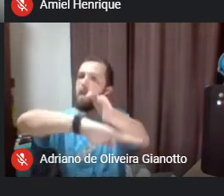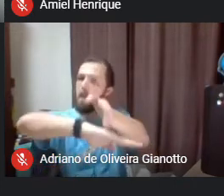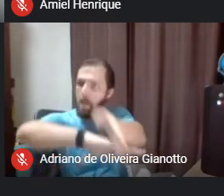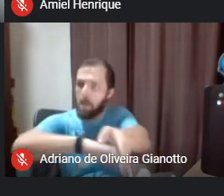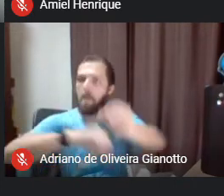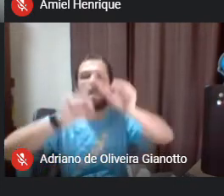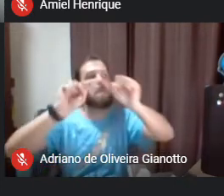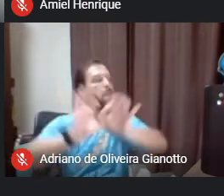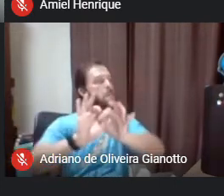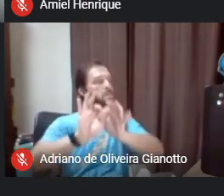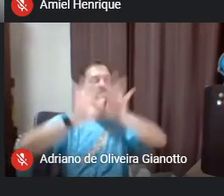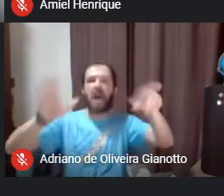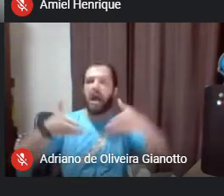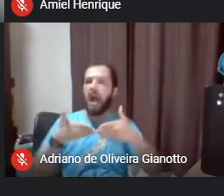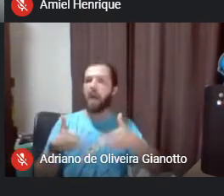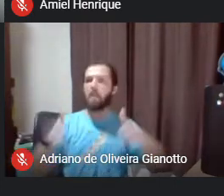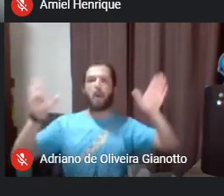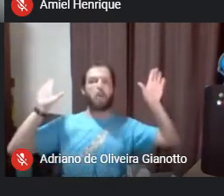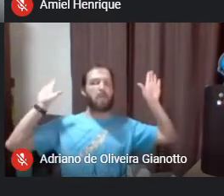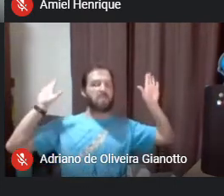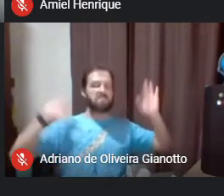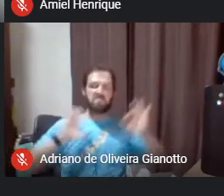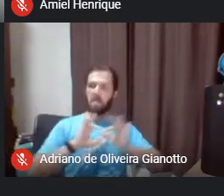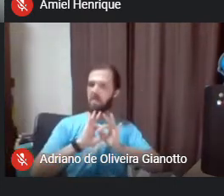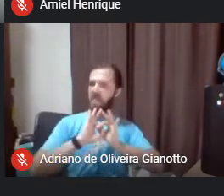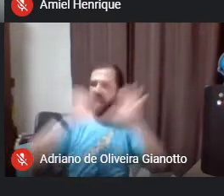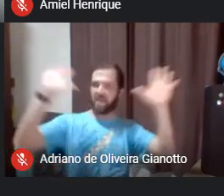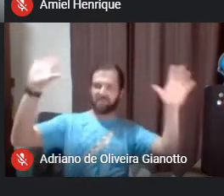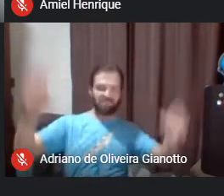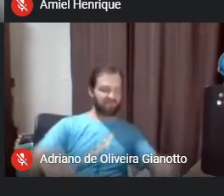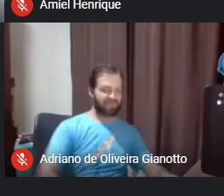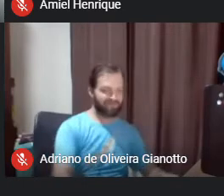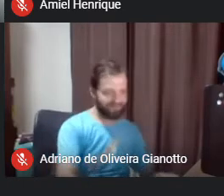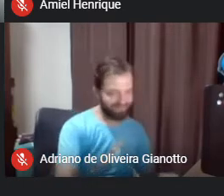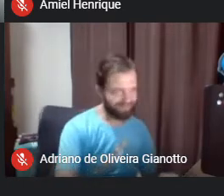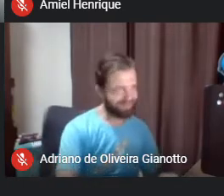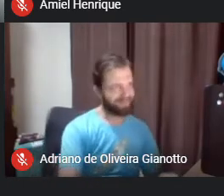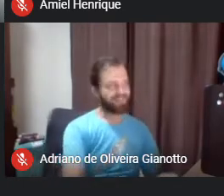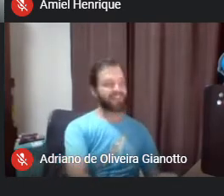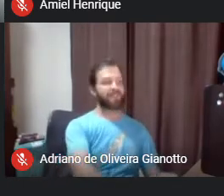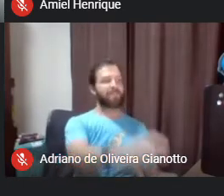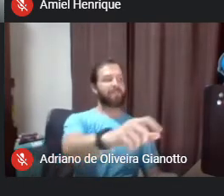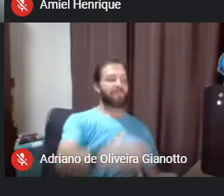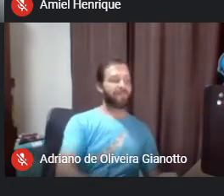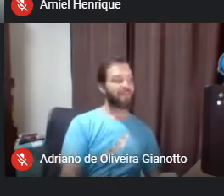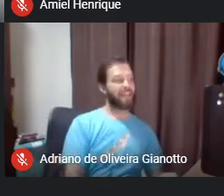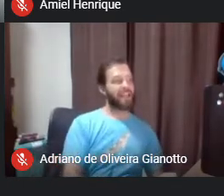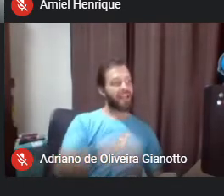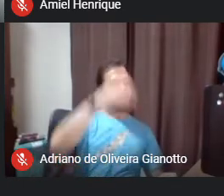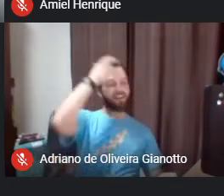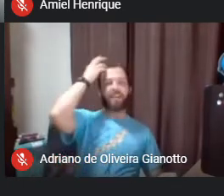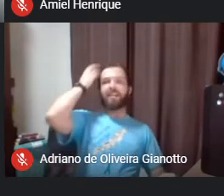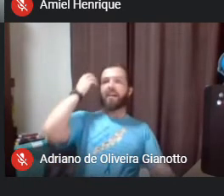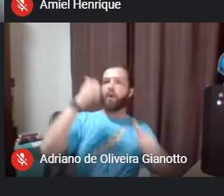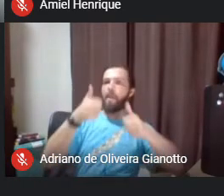interesse também de ir lá para realizar alguma pesquisa, ela é aberta, é livre, é aberta.